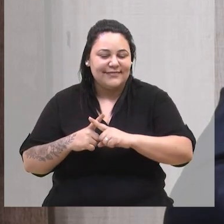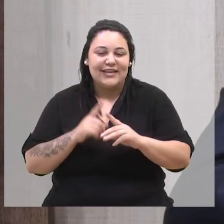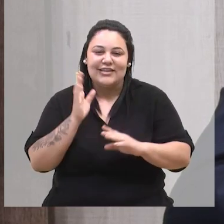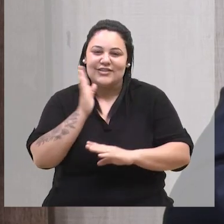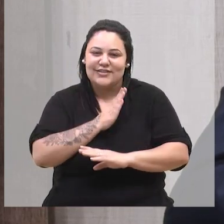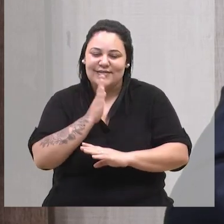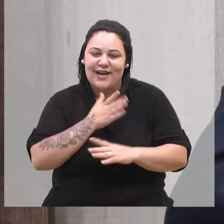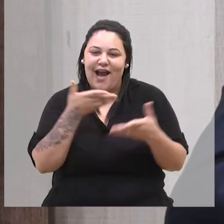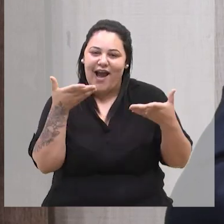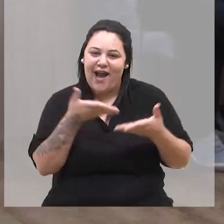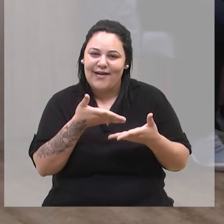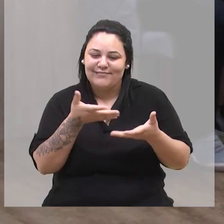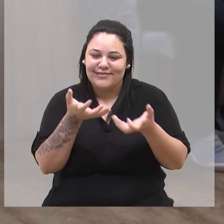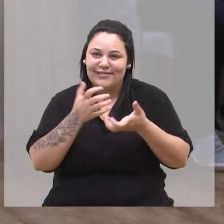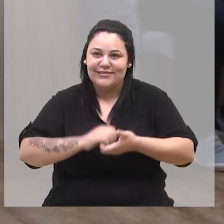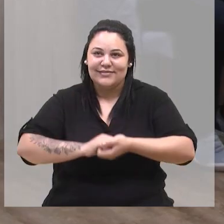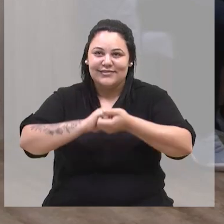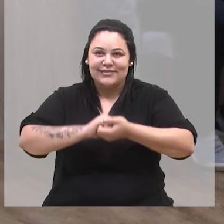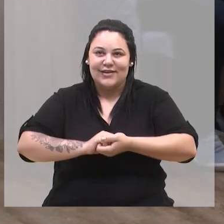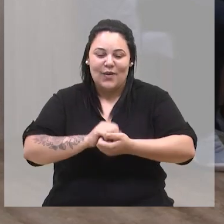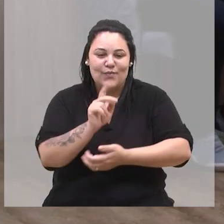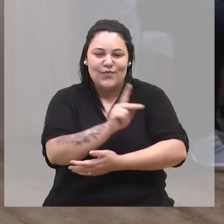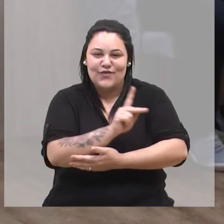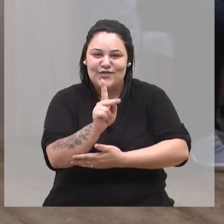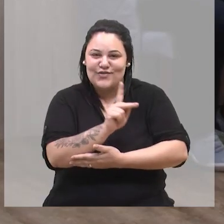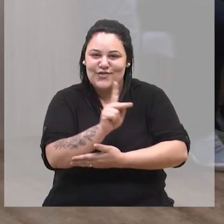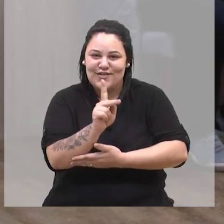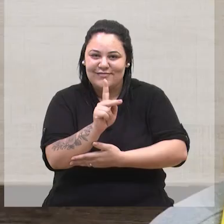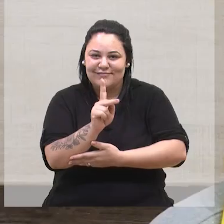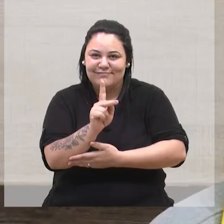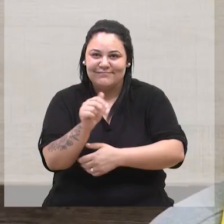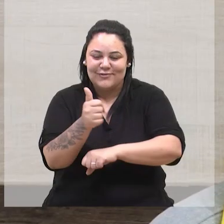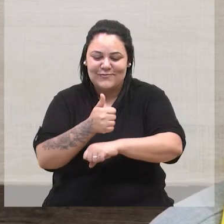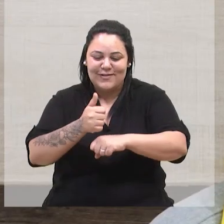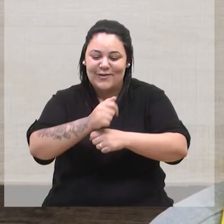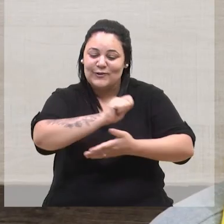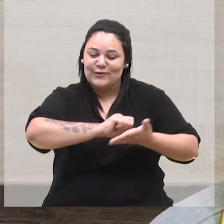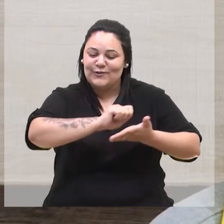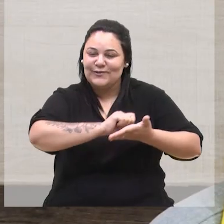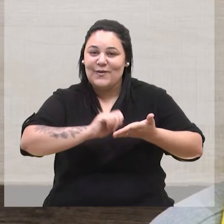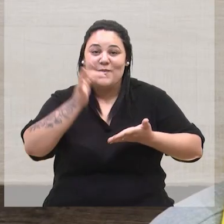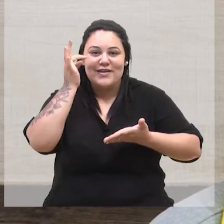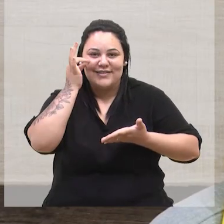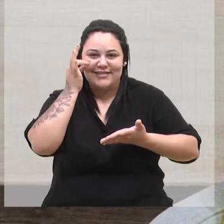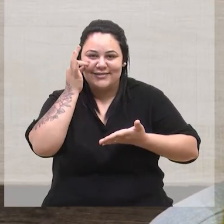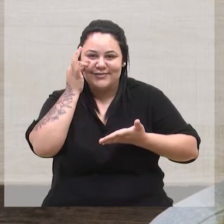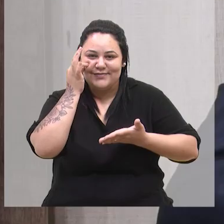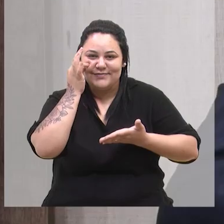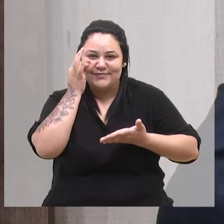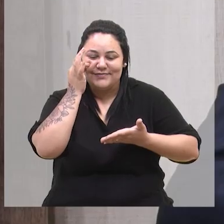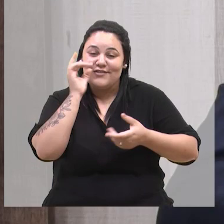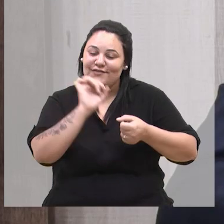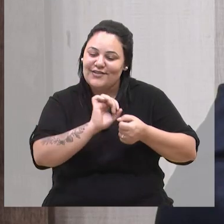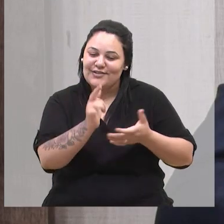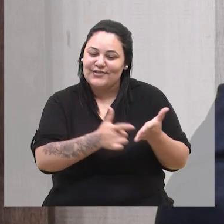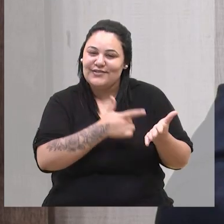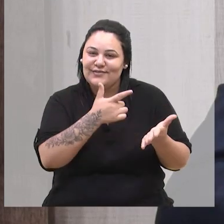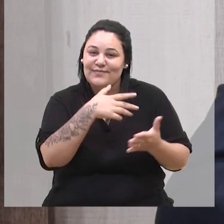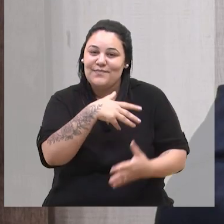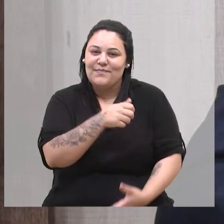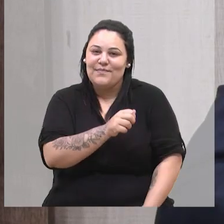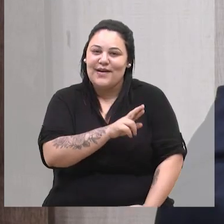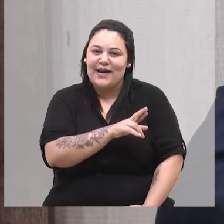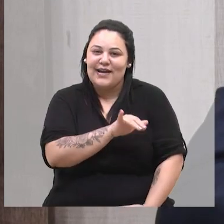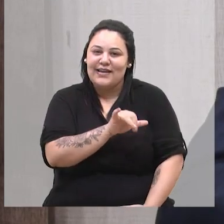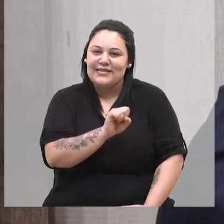vamos saudar a professora escritora, porque a senhora está aqui por ter lançado um livro e ser escritora, Marisa Formo